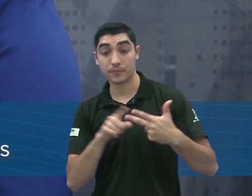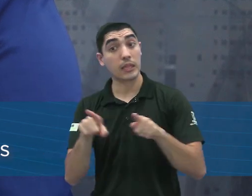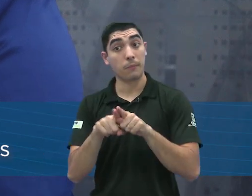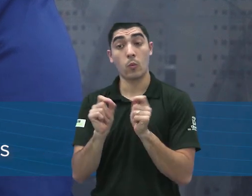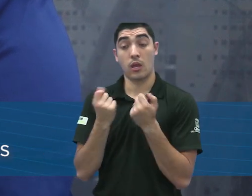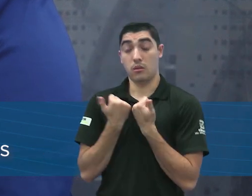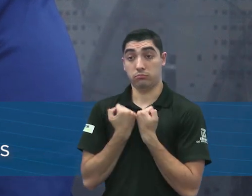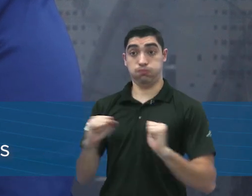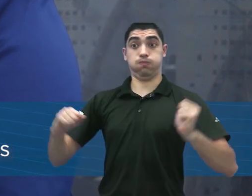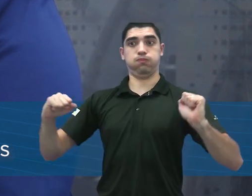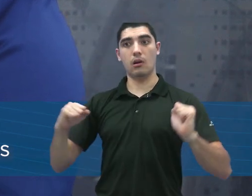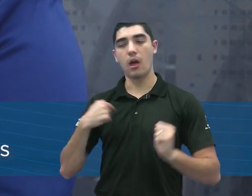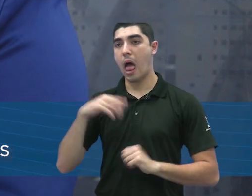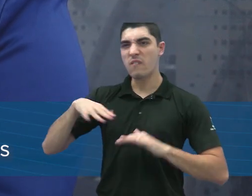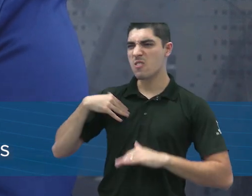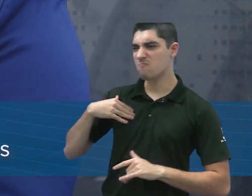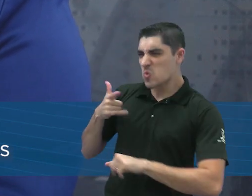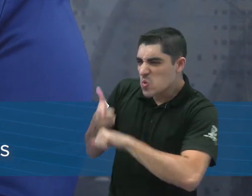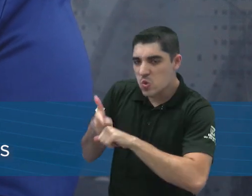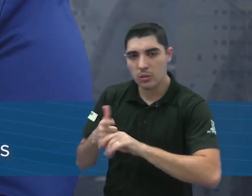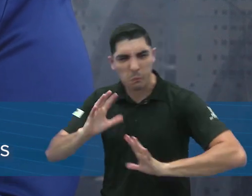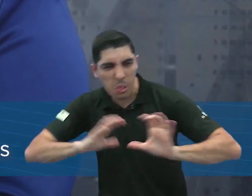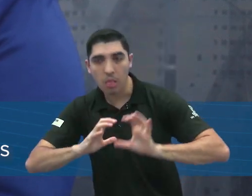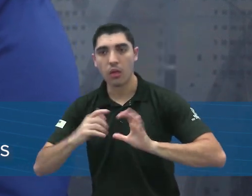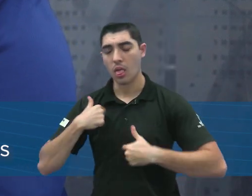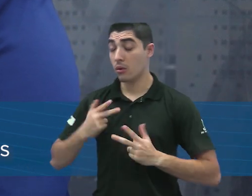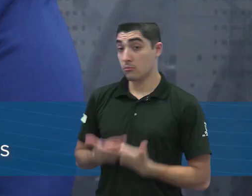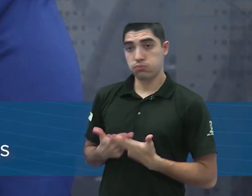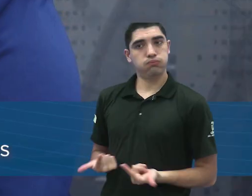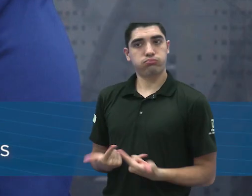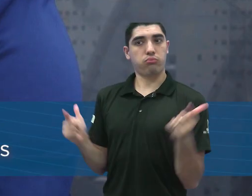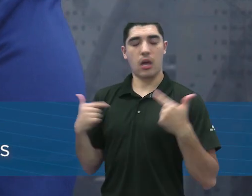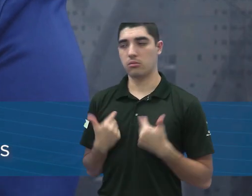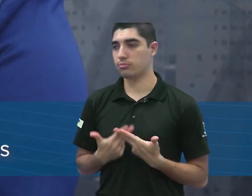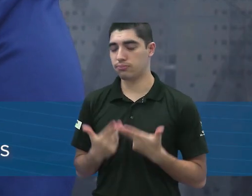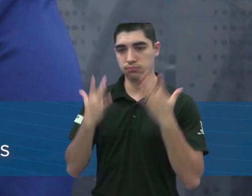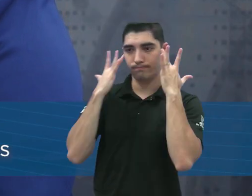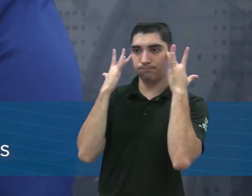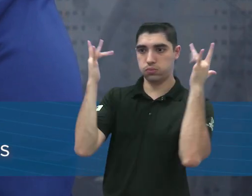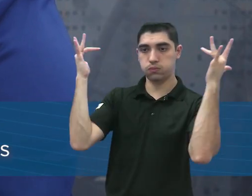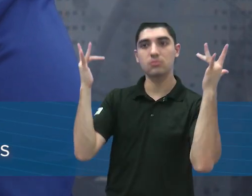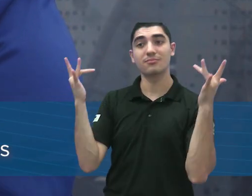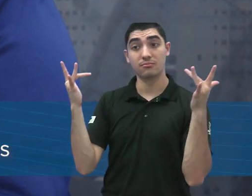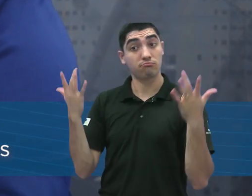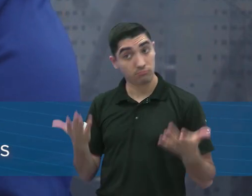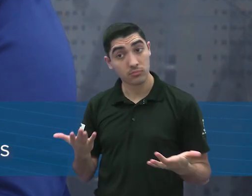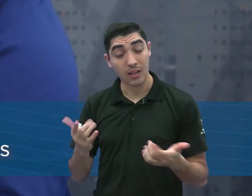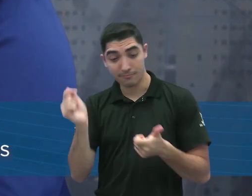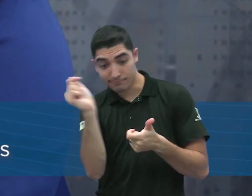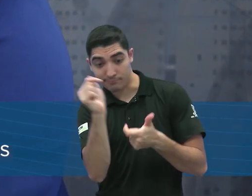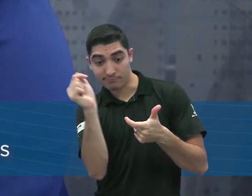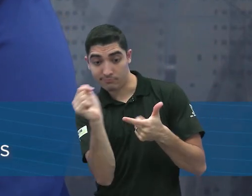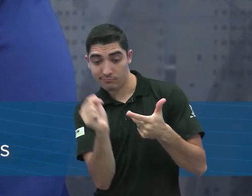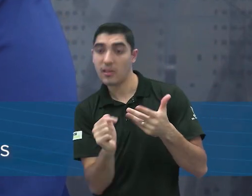também, né? Verbal e não verbal, né? Estou ali, né? Impaciente com o meu colega ali de mesa, de trabalho, de setor. Tudo